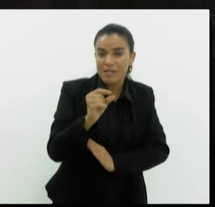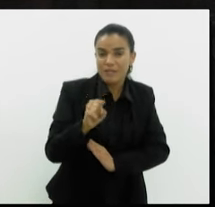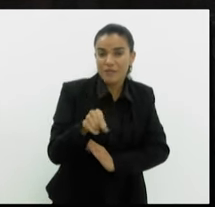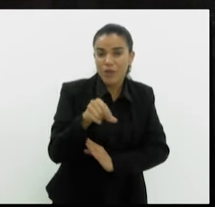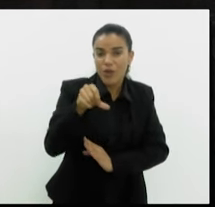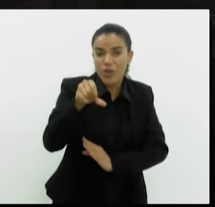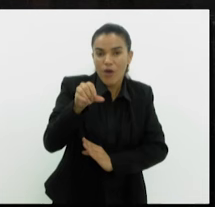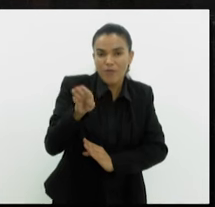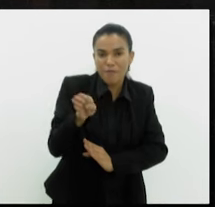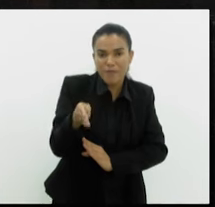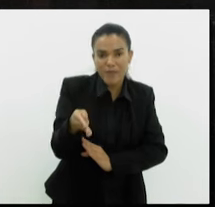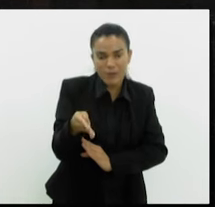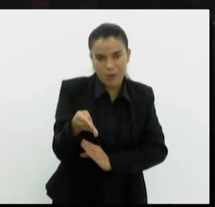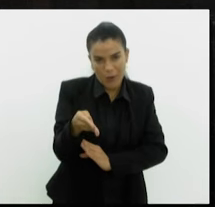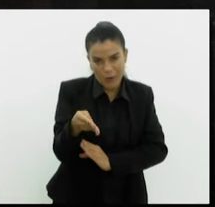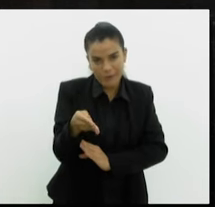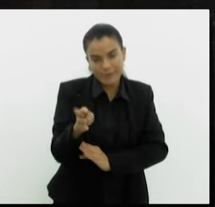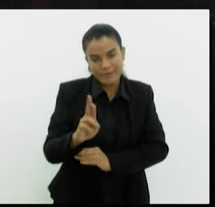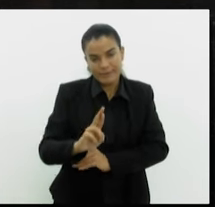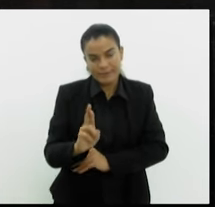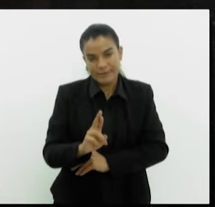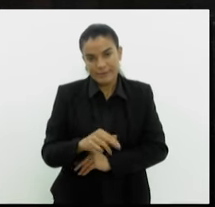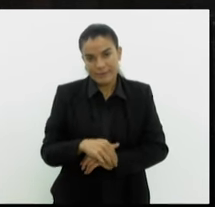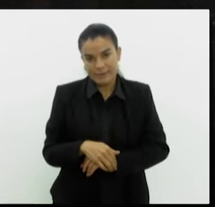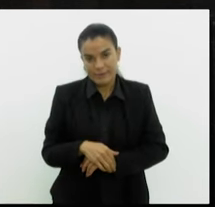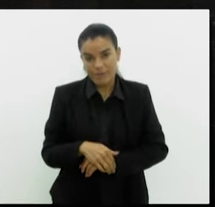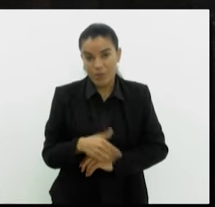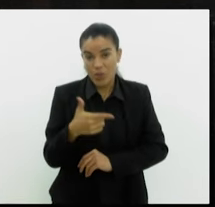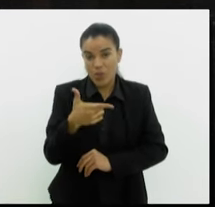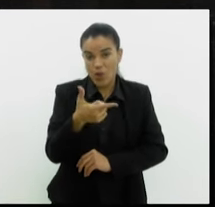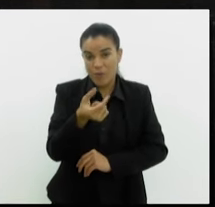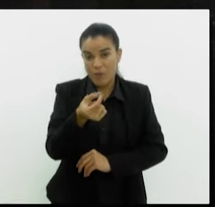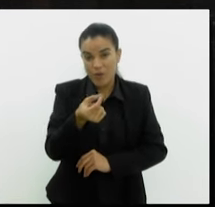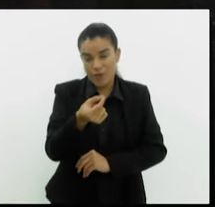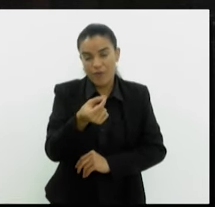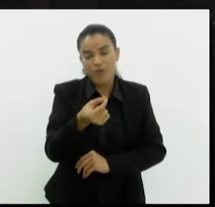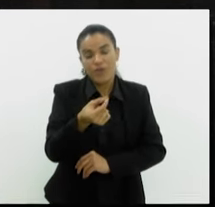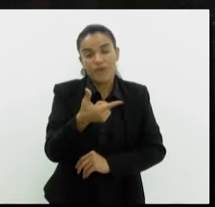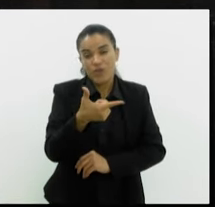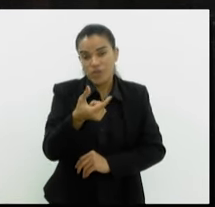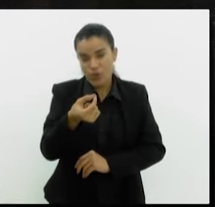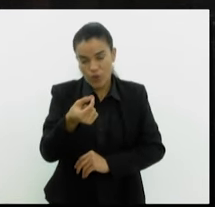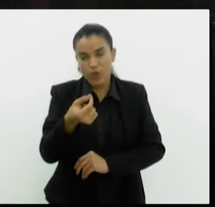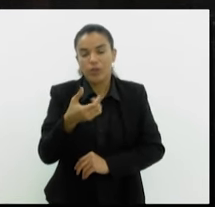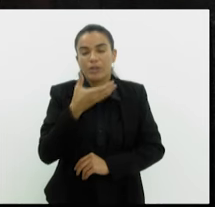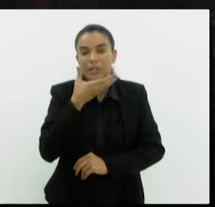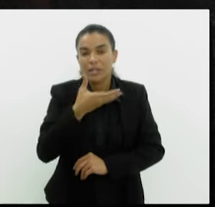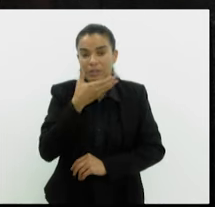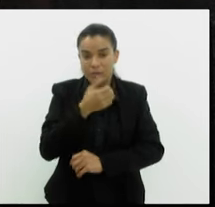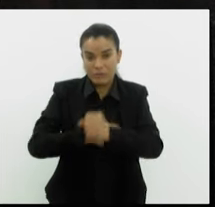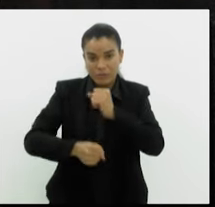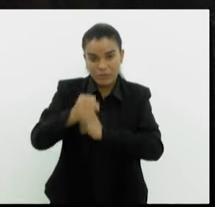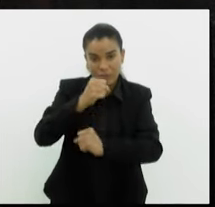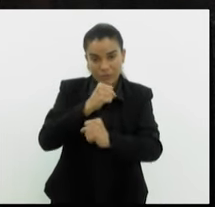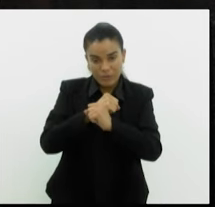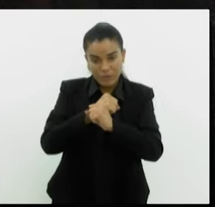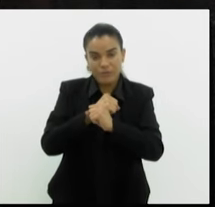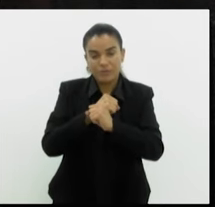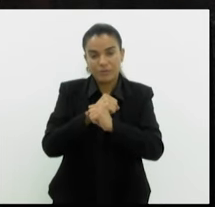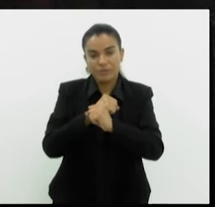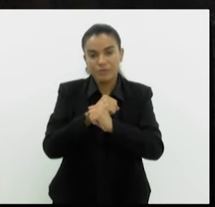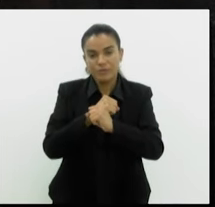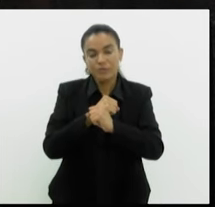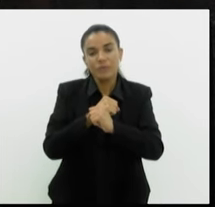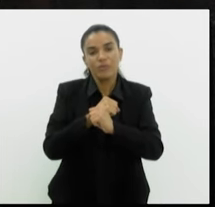bilhões de reais. Em 28 de dezembro do ano passado,